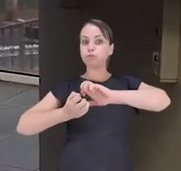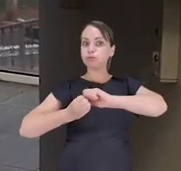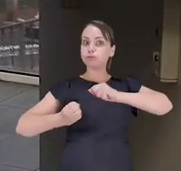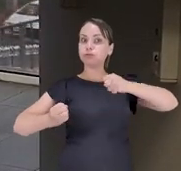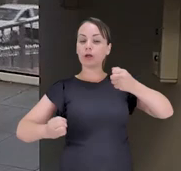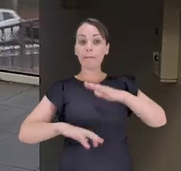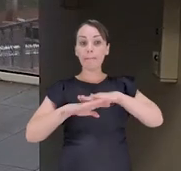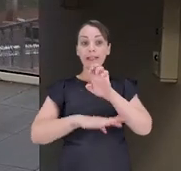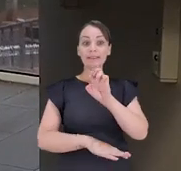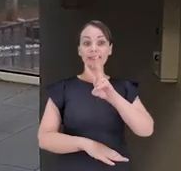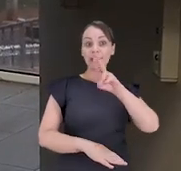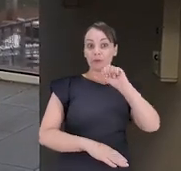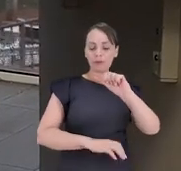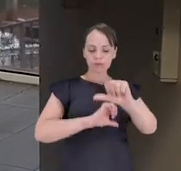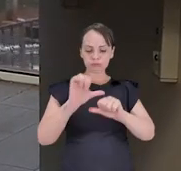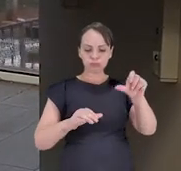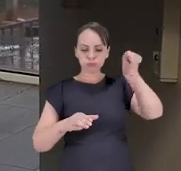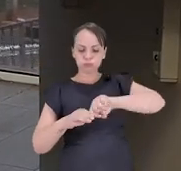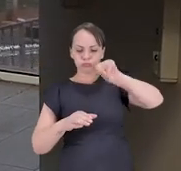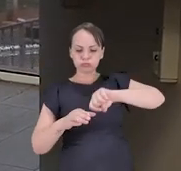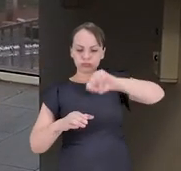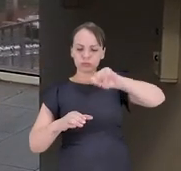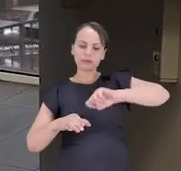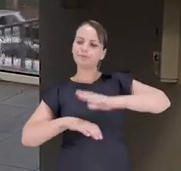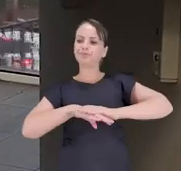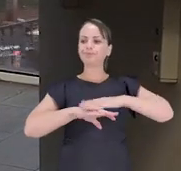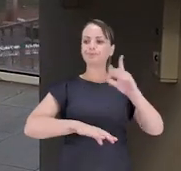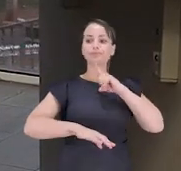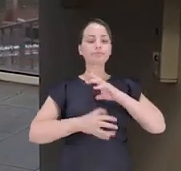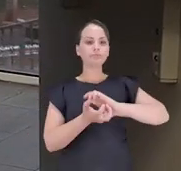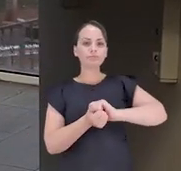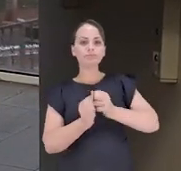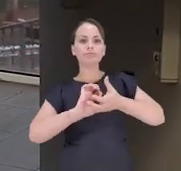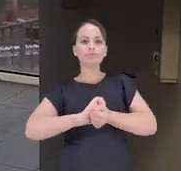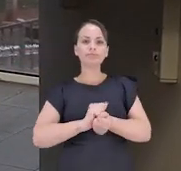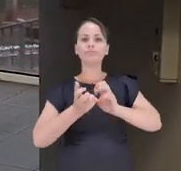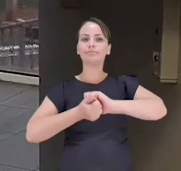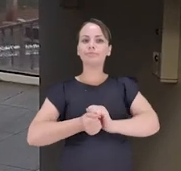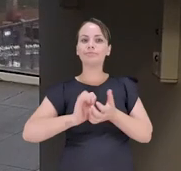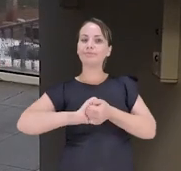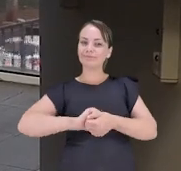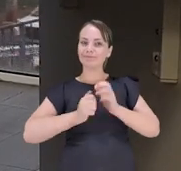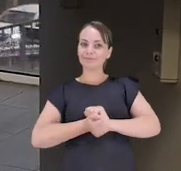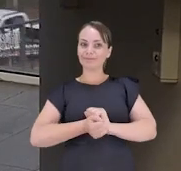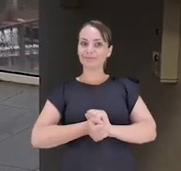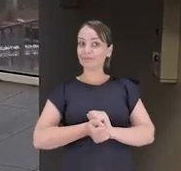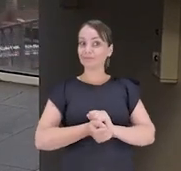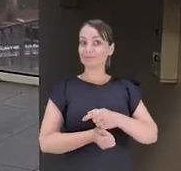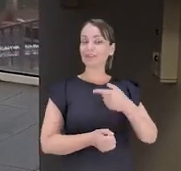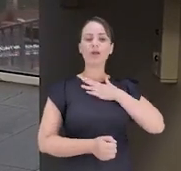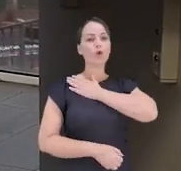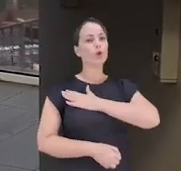vocês adicionarem pra transformar ela numa Butter Slime, mais com textura de massinha vai ficar. Mas eu ainda